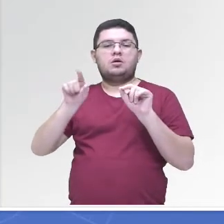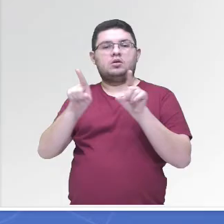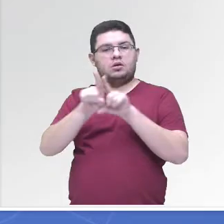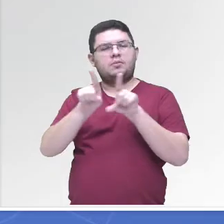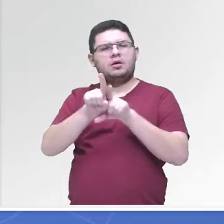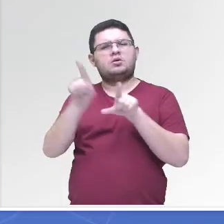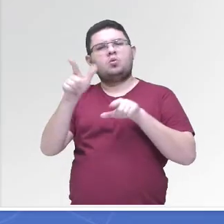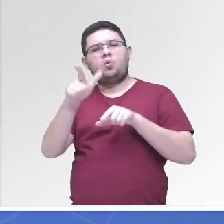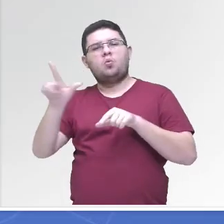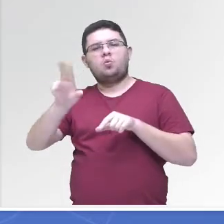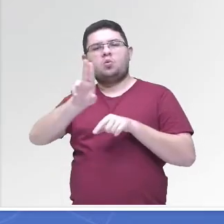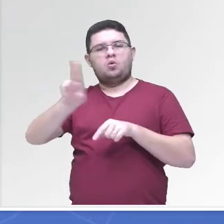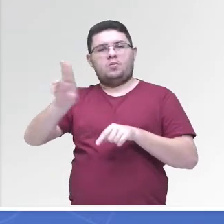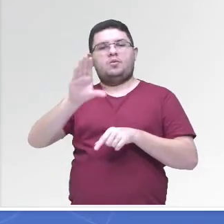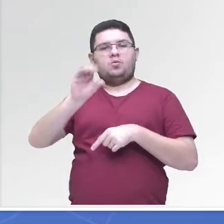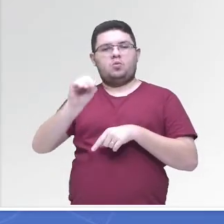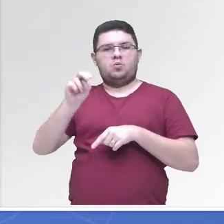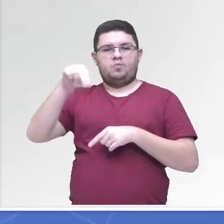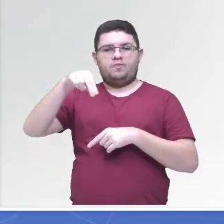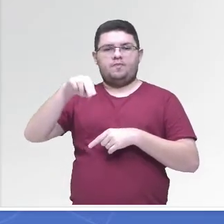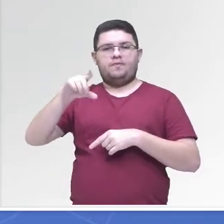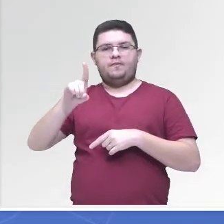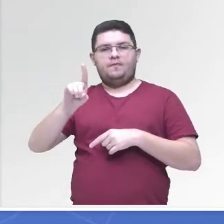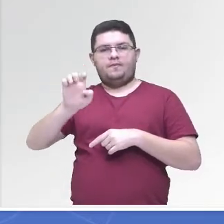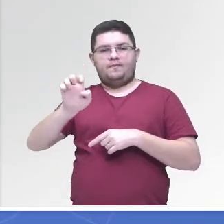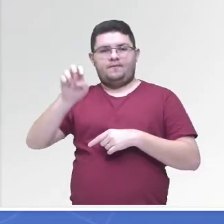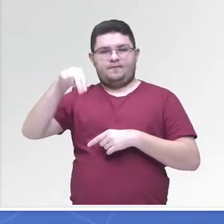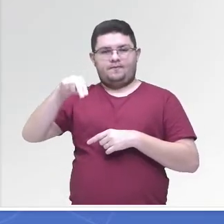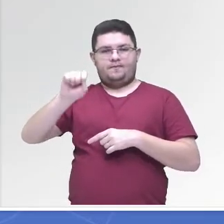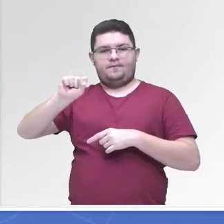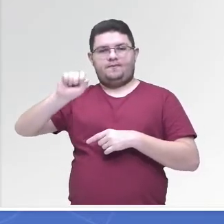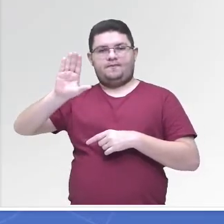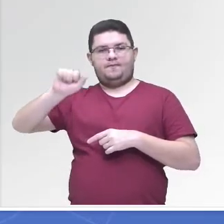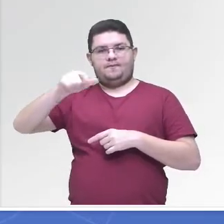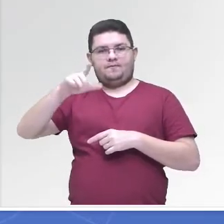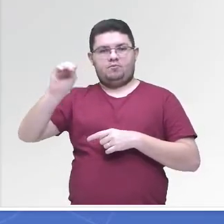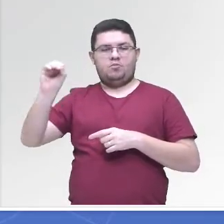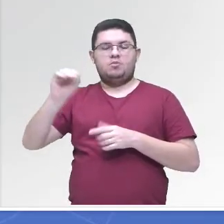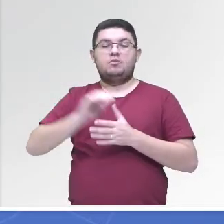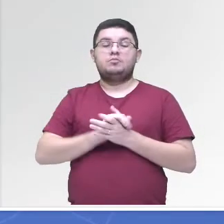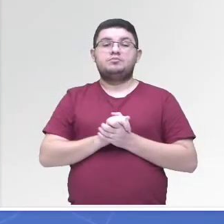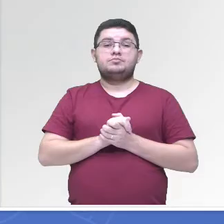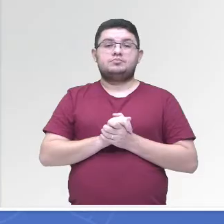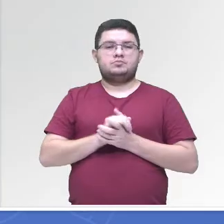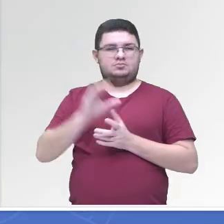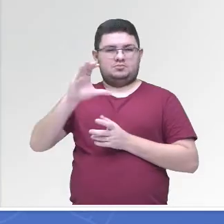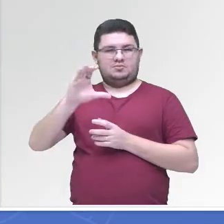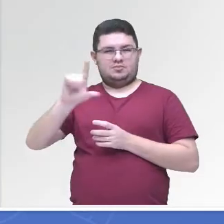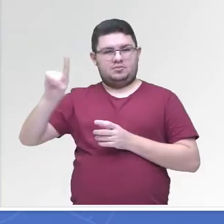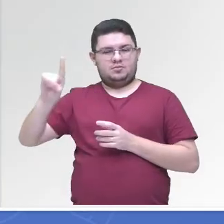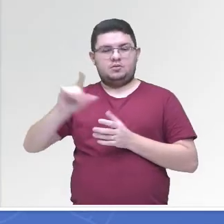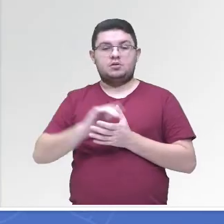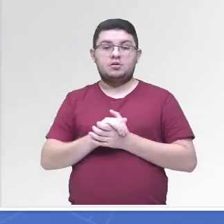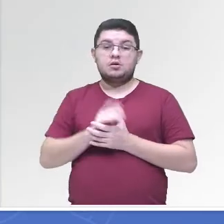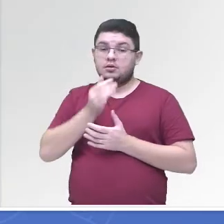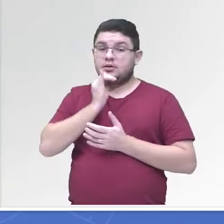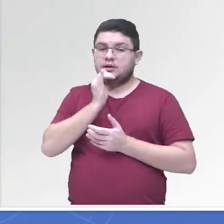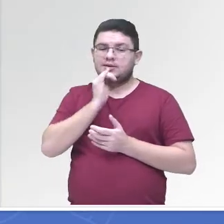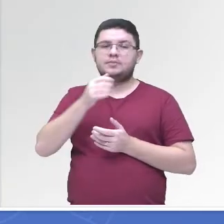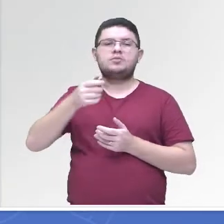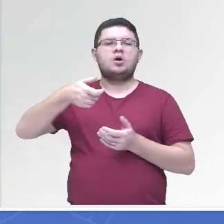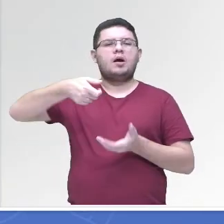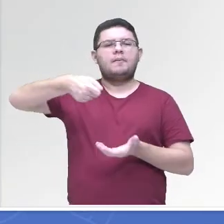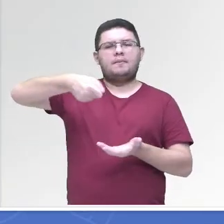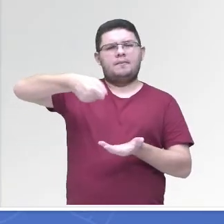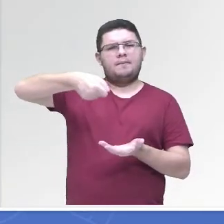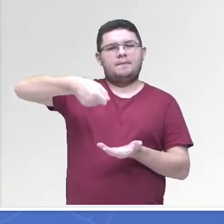condensação. O exemplo de condensação é a tampa da panela. A panela está lá quente, né? E a tampa da